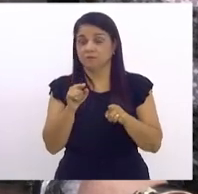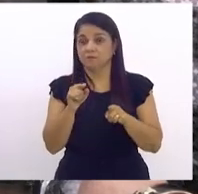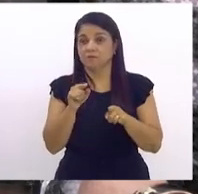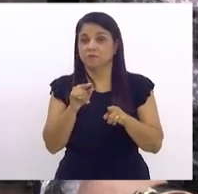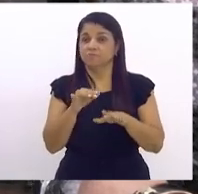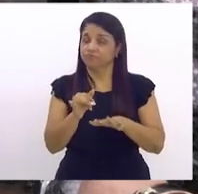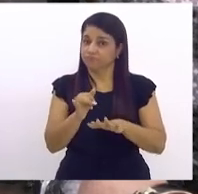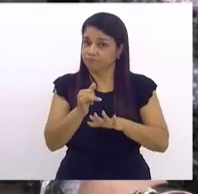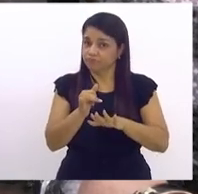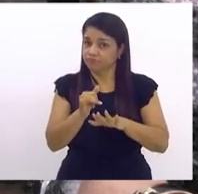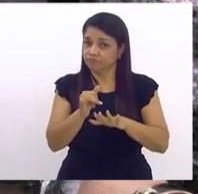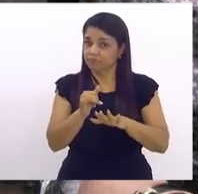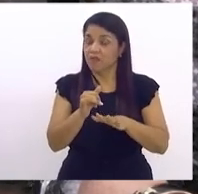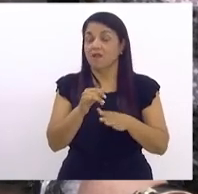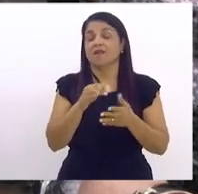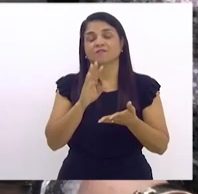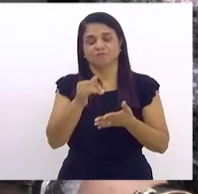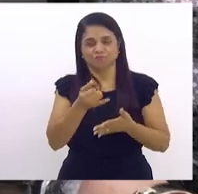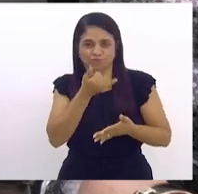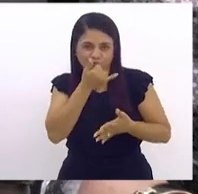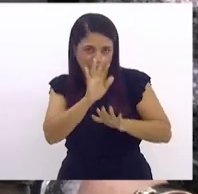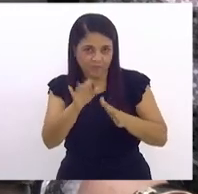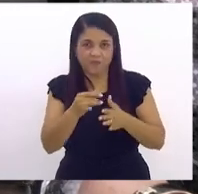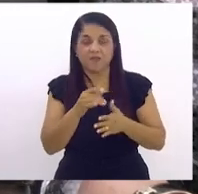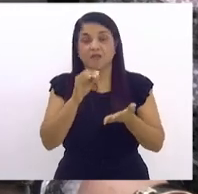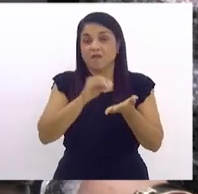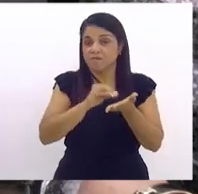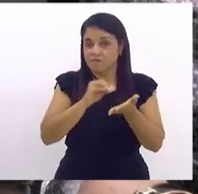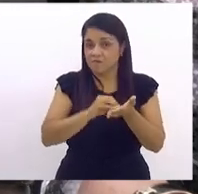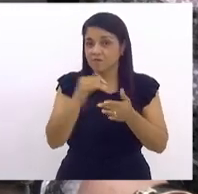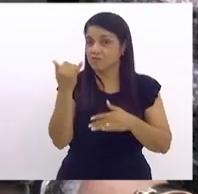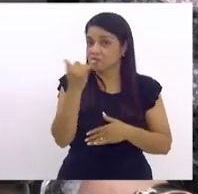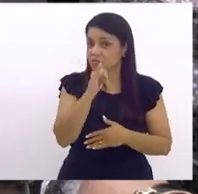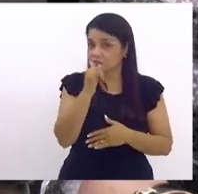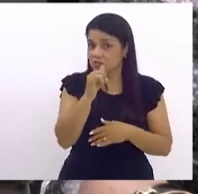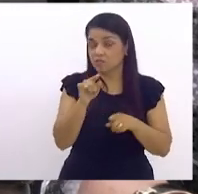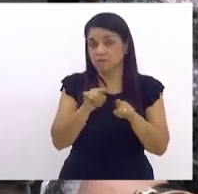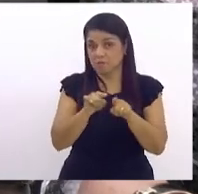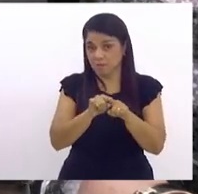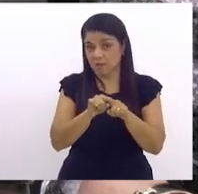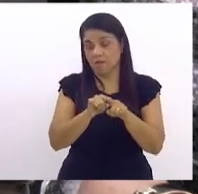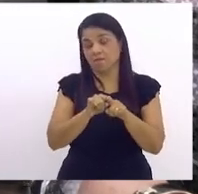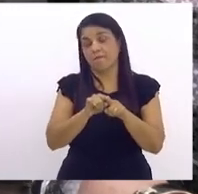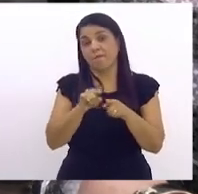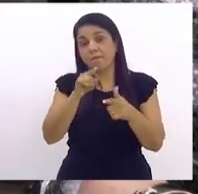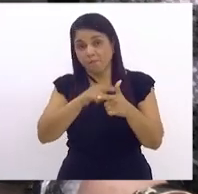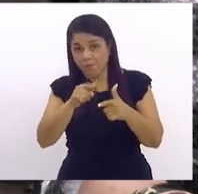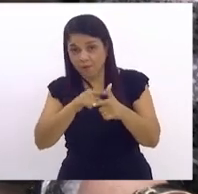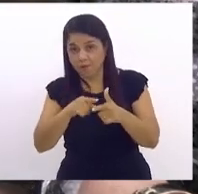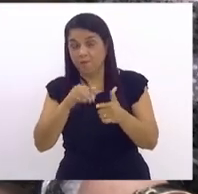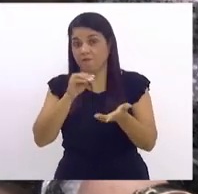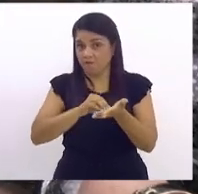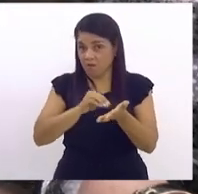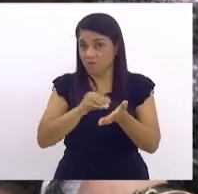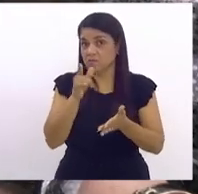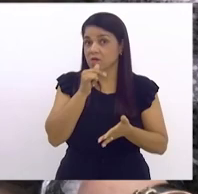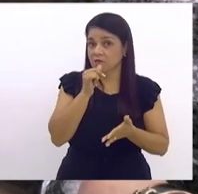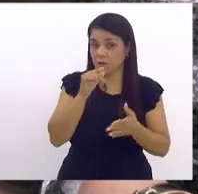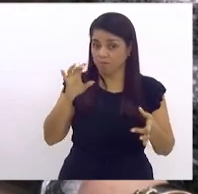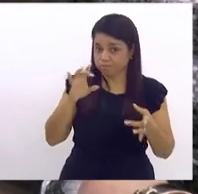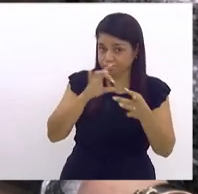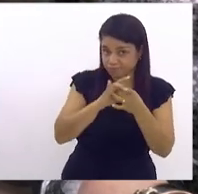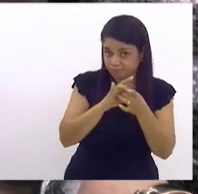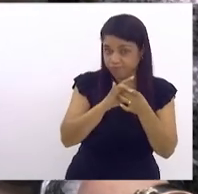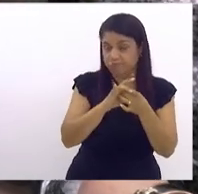falta de energia elétrica, ela também gera, em muitos casos, a falta d'água, então, porque não tem um péssimo